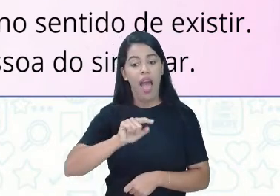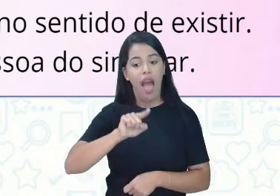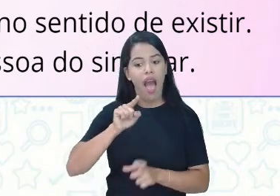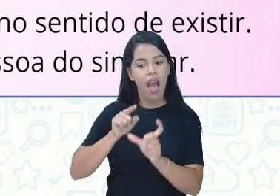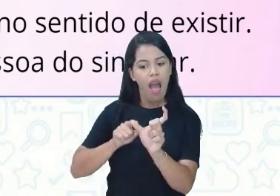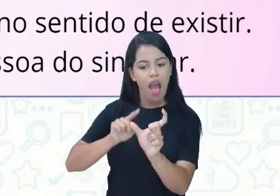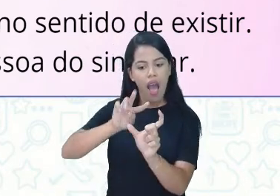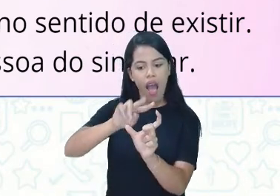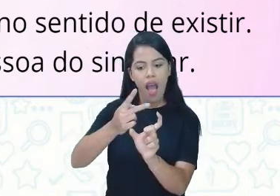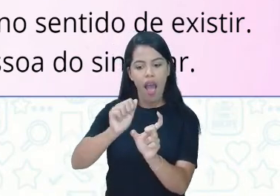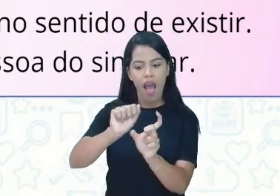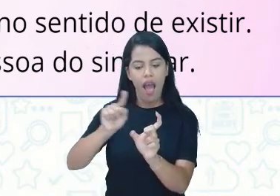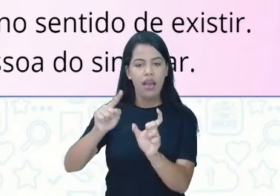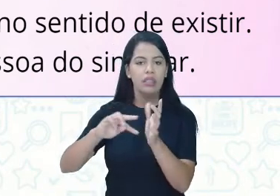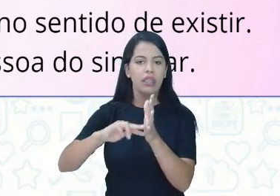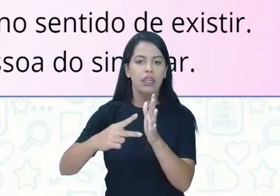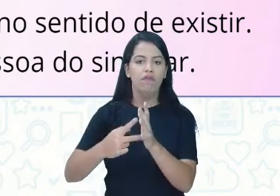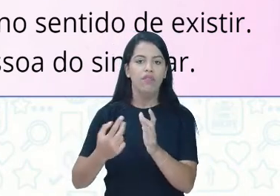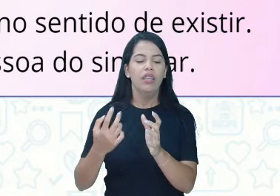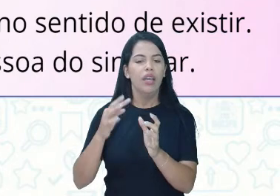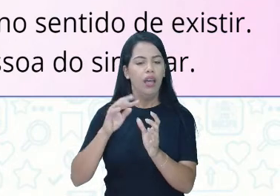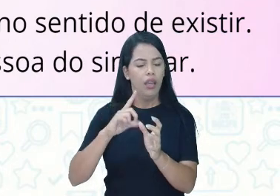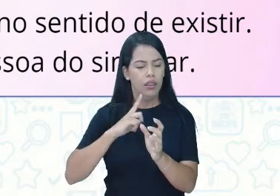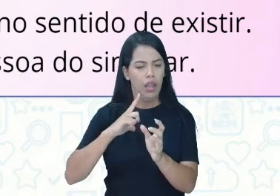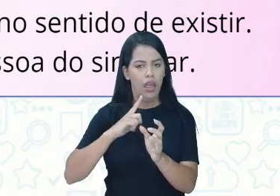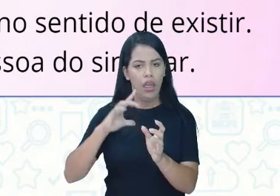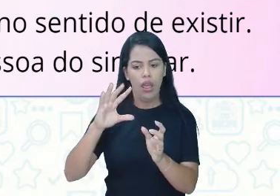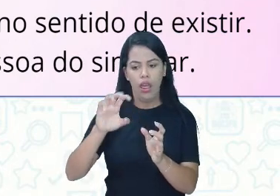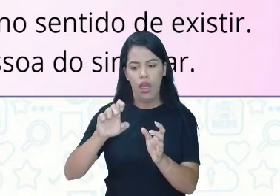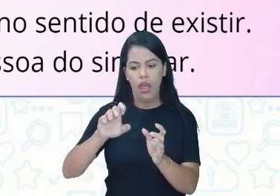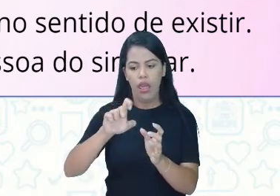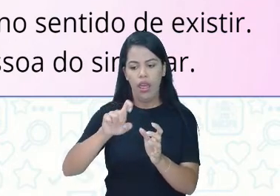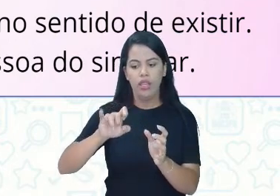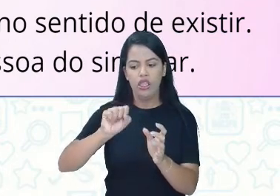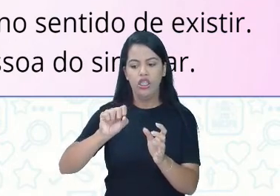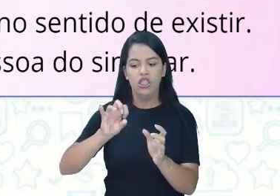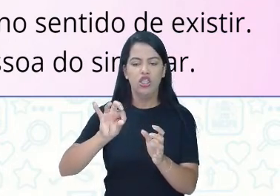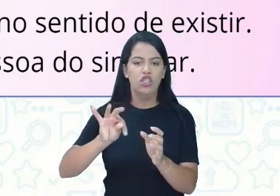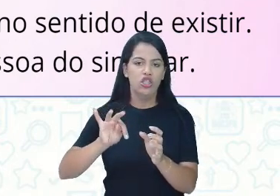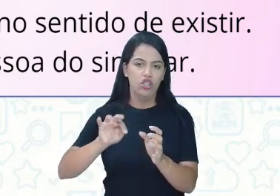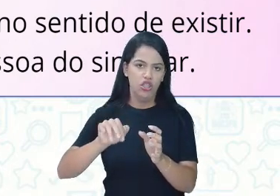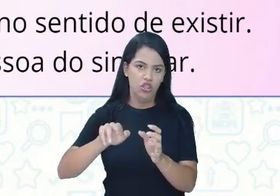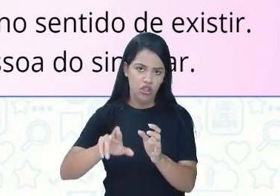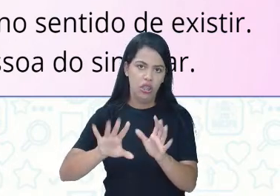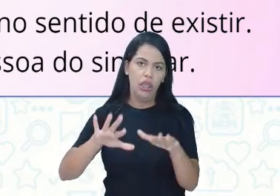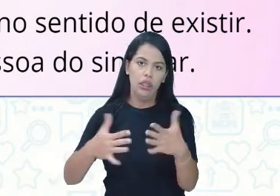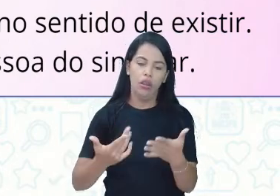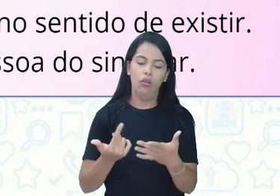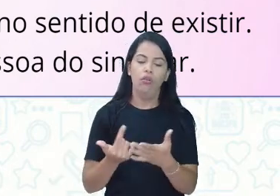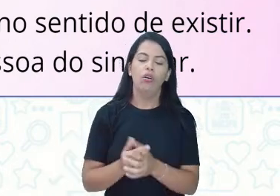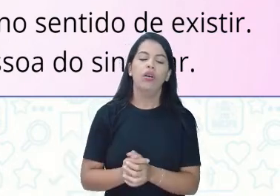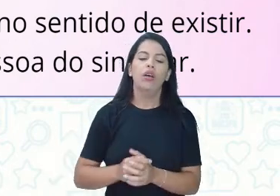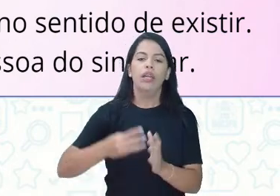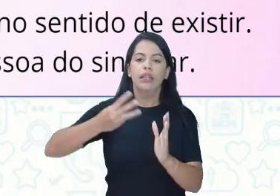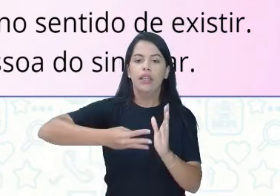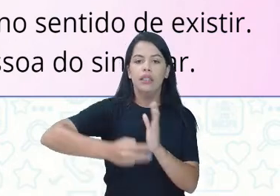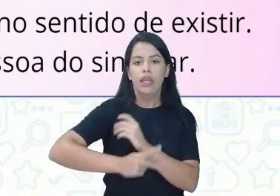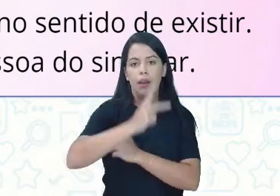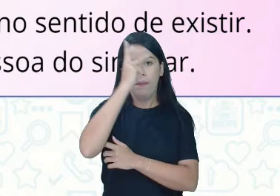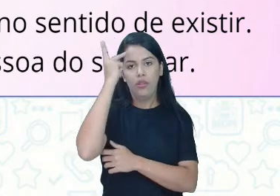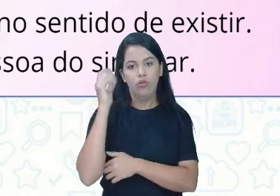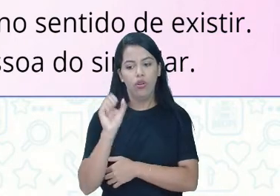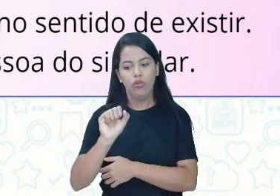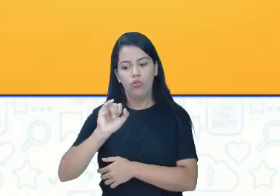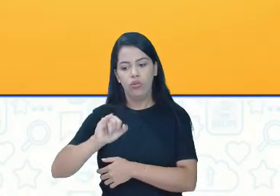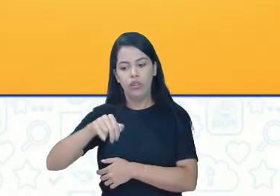de existir. Então, ele é um verbo impessoal. Ele não varia e está empregado na terceira pessoa do